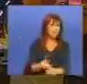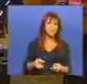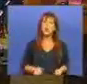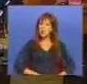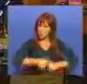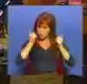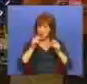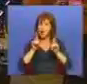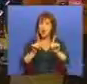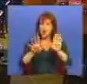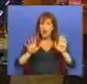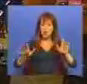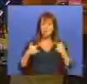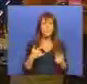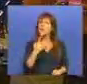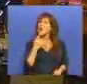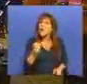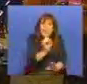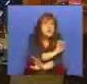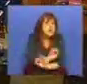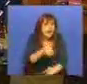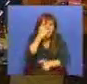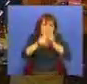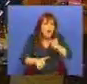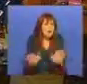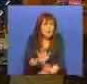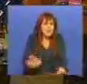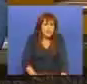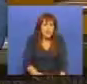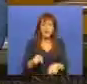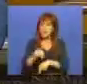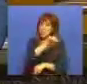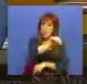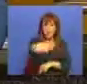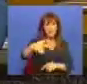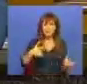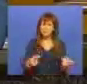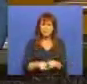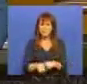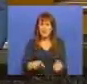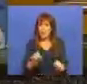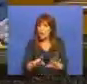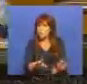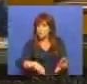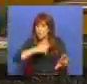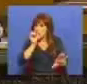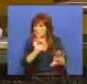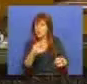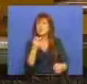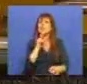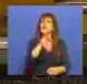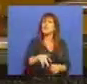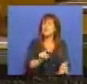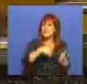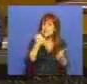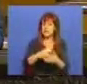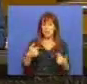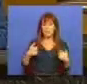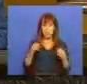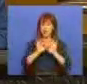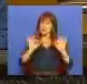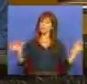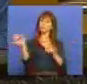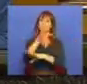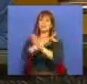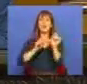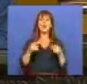melhor mesmo é não perguntar nada aos cidadãos, que estes não são de fiar e não respondem sempre como a elite europeia